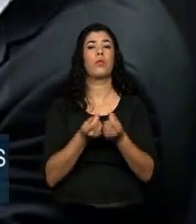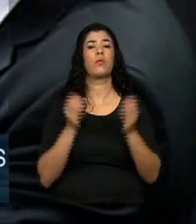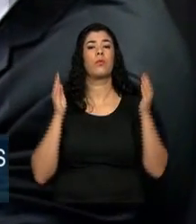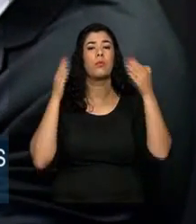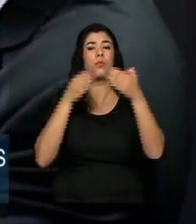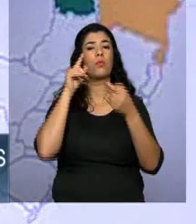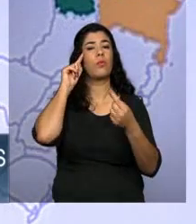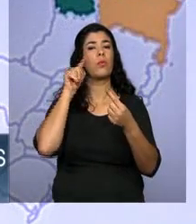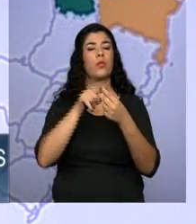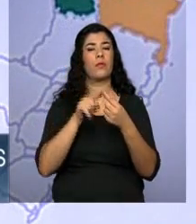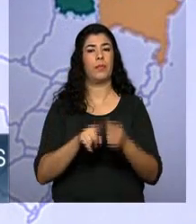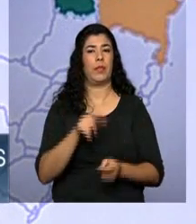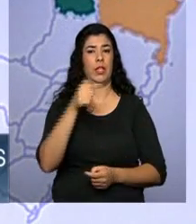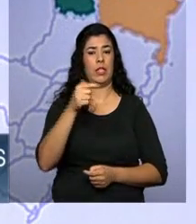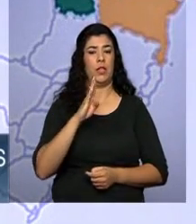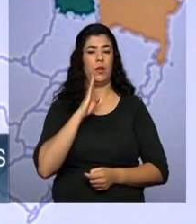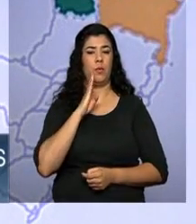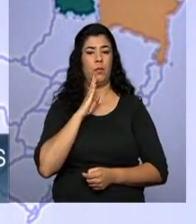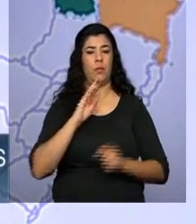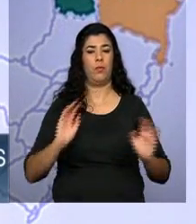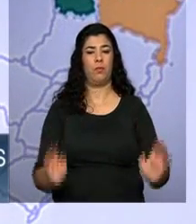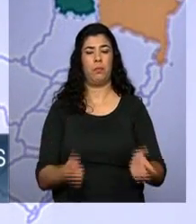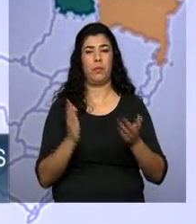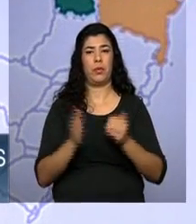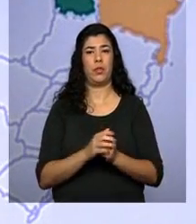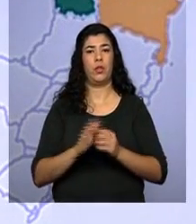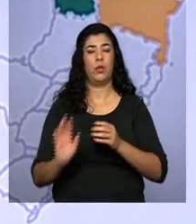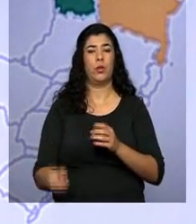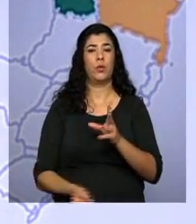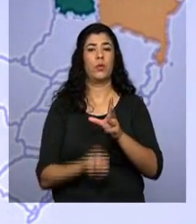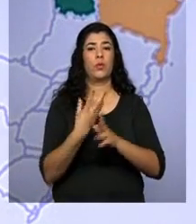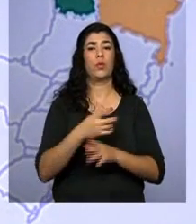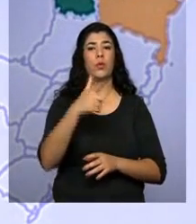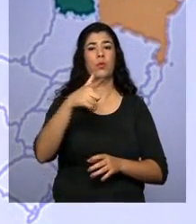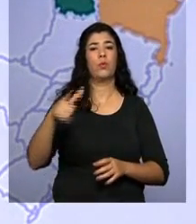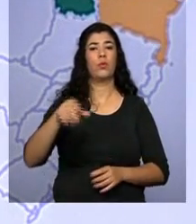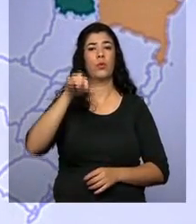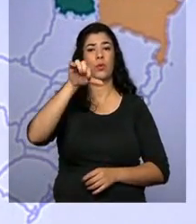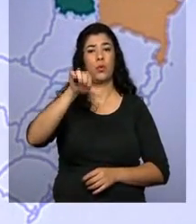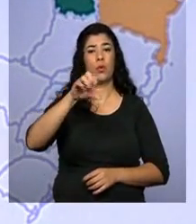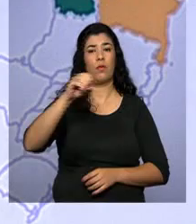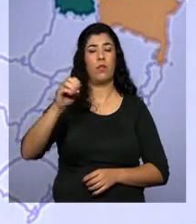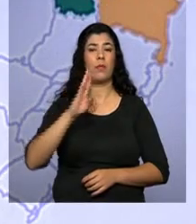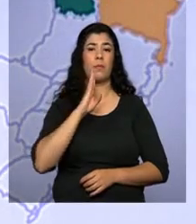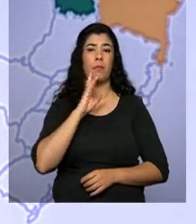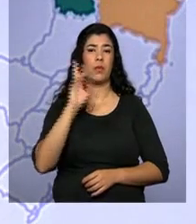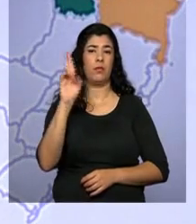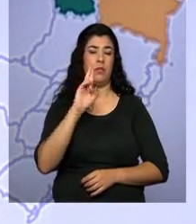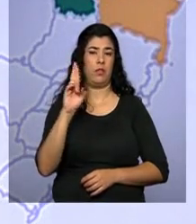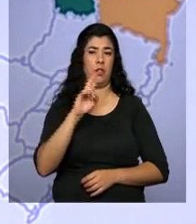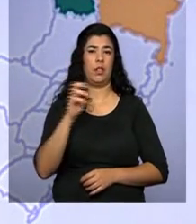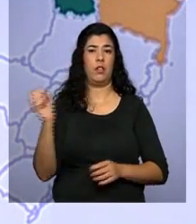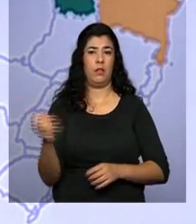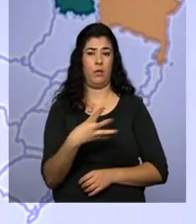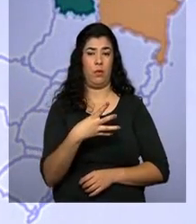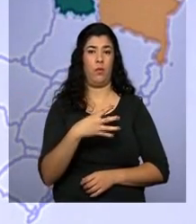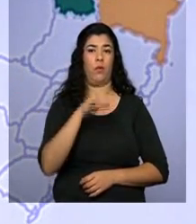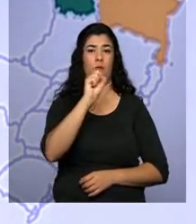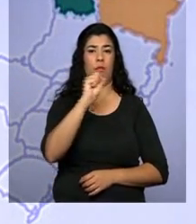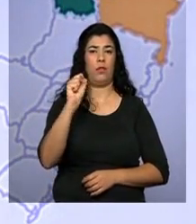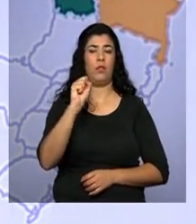esses 7 milhões alavancaram cerca de r90 bilhões deais foram R 88 bilhões de reais então o fator